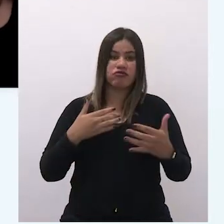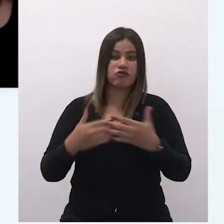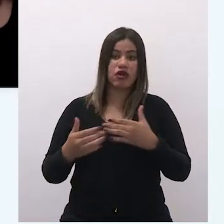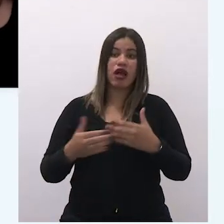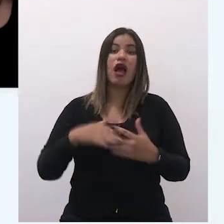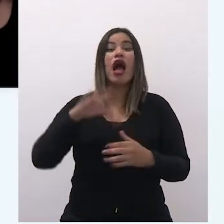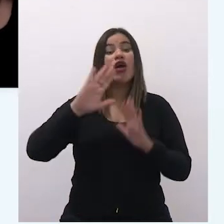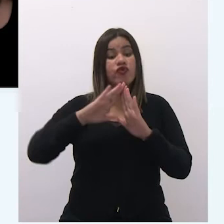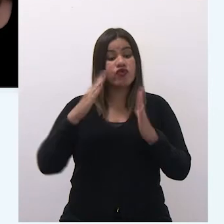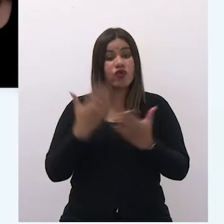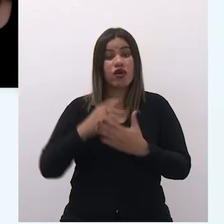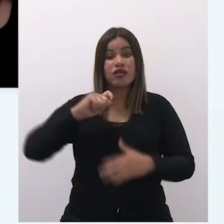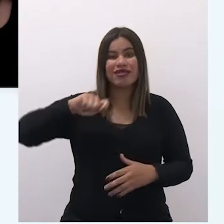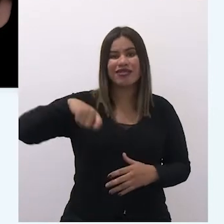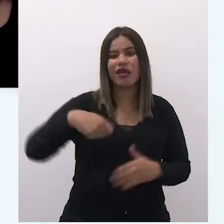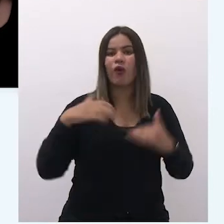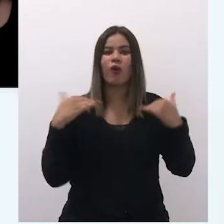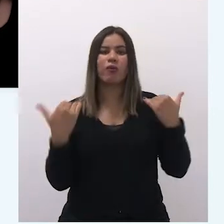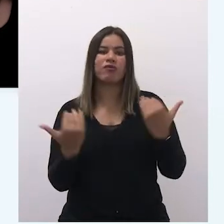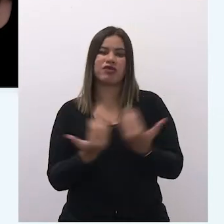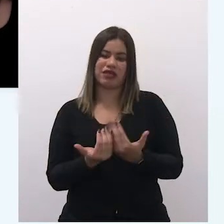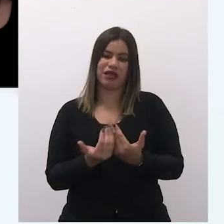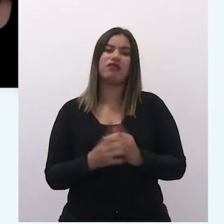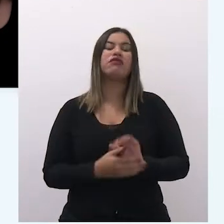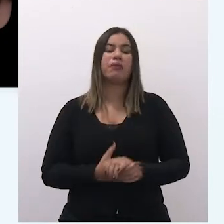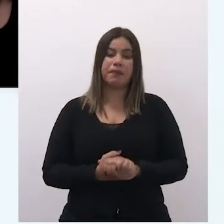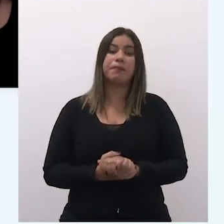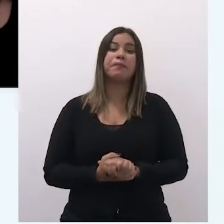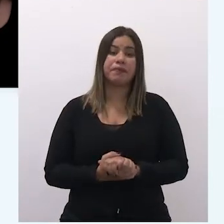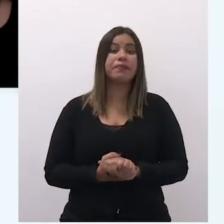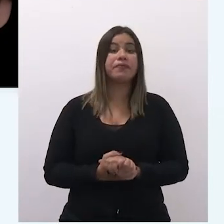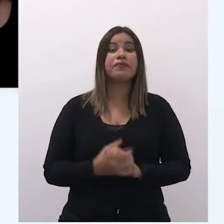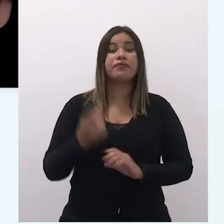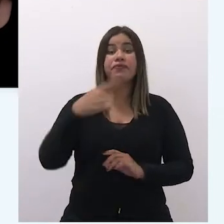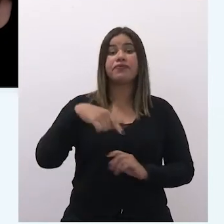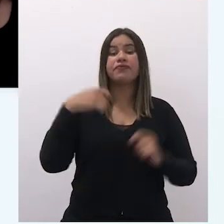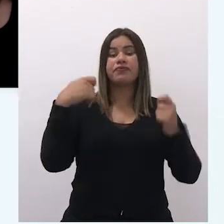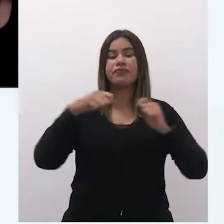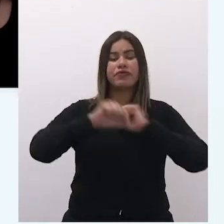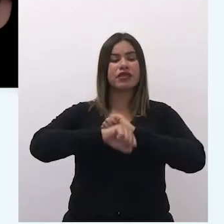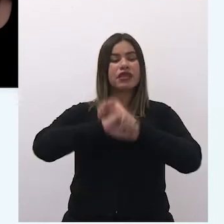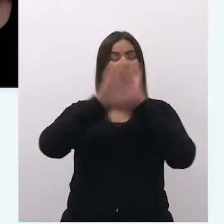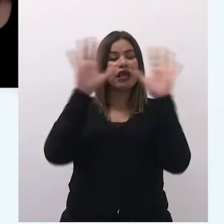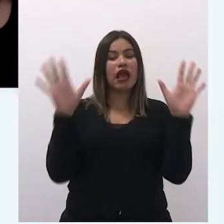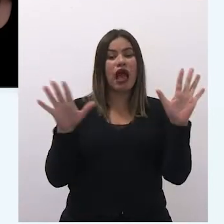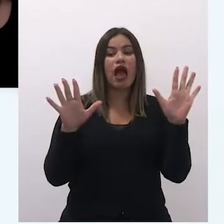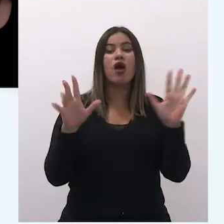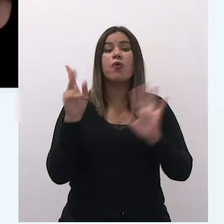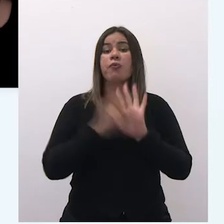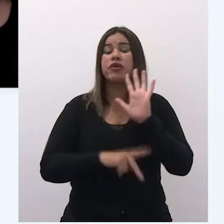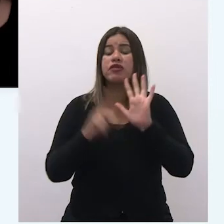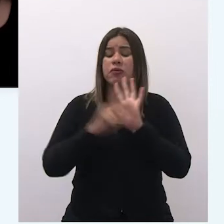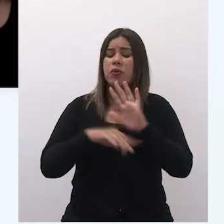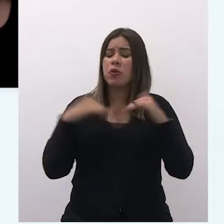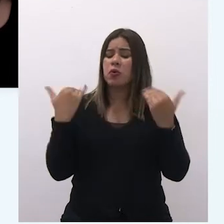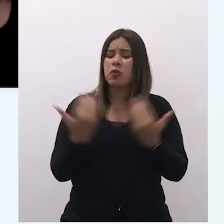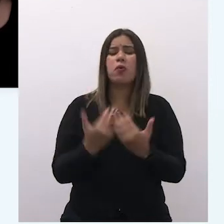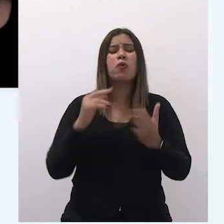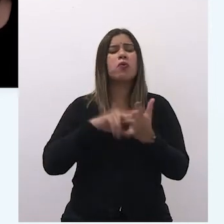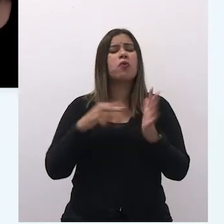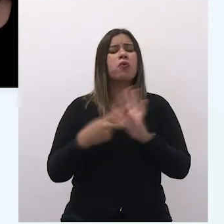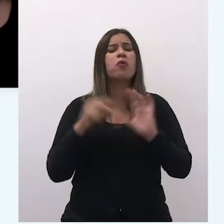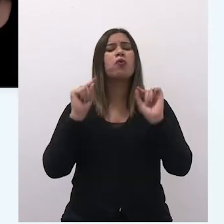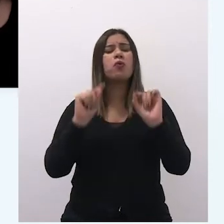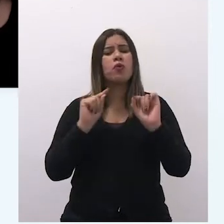uma comunidade. E aí, a gente precisa ter clareza do princípio de comunidade. Comunidade é